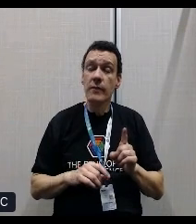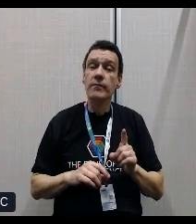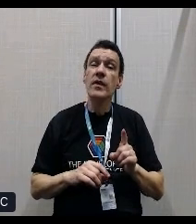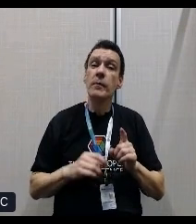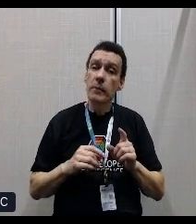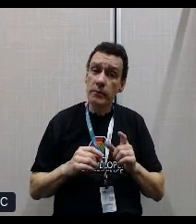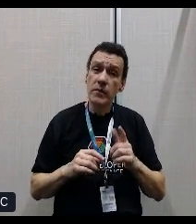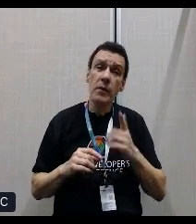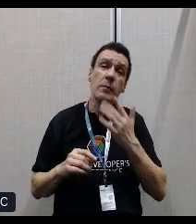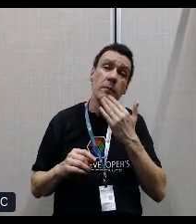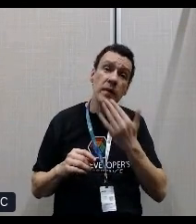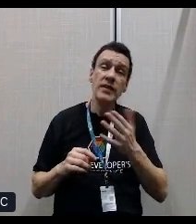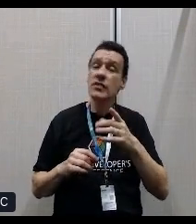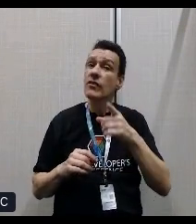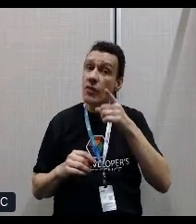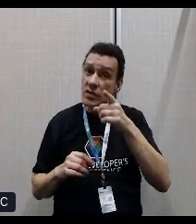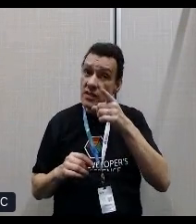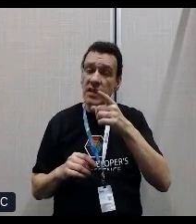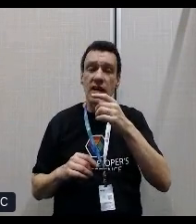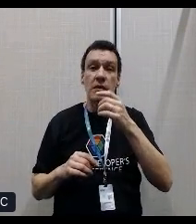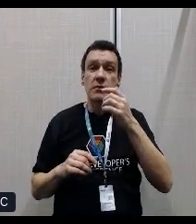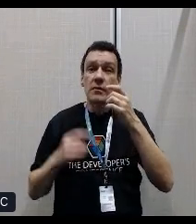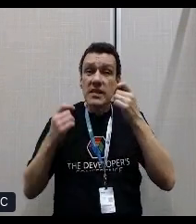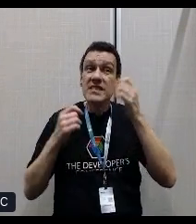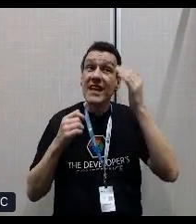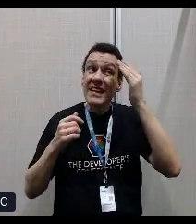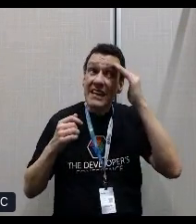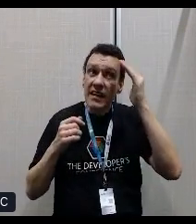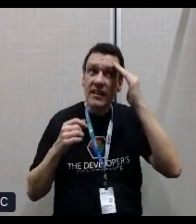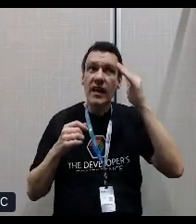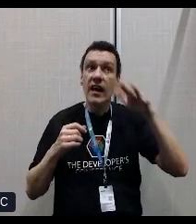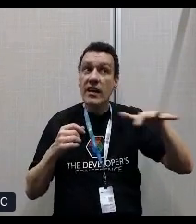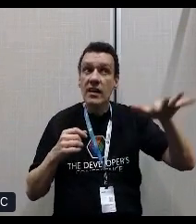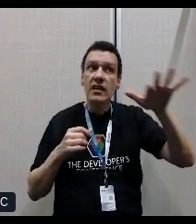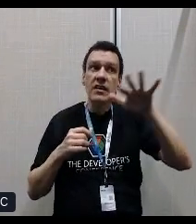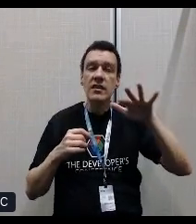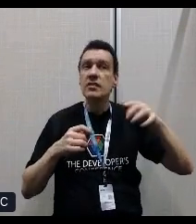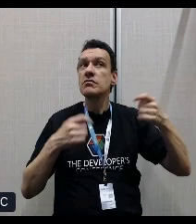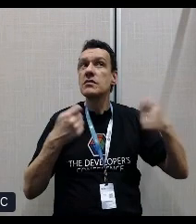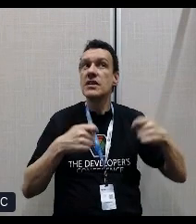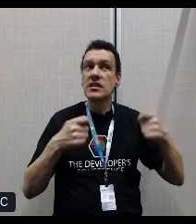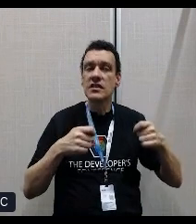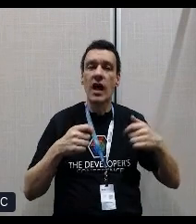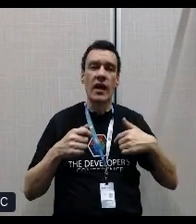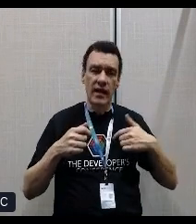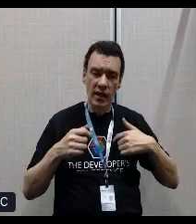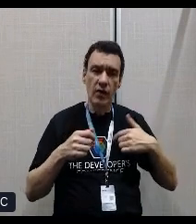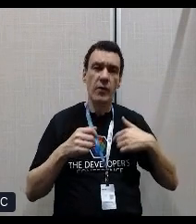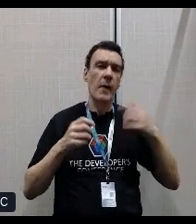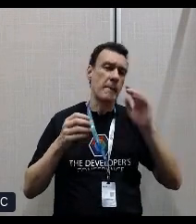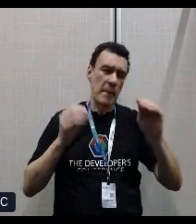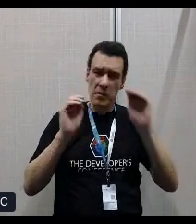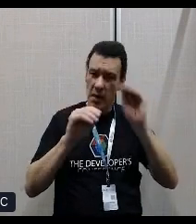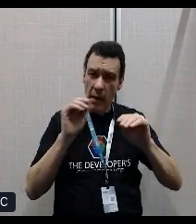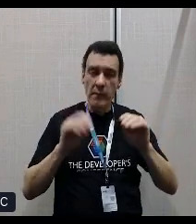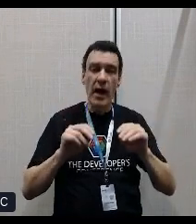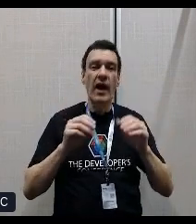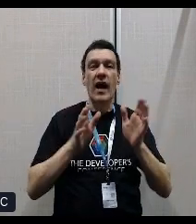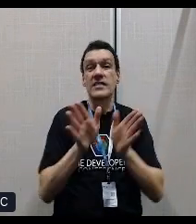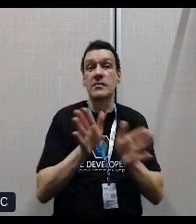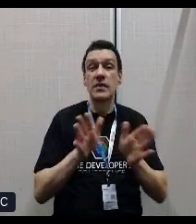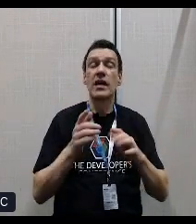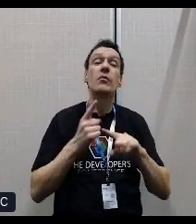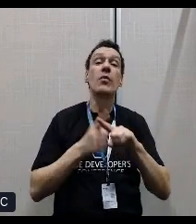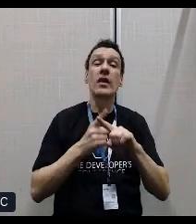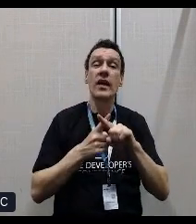enxergar um mercado, uma fatia de mercado. Você vai implementar uma feature ou o que seja, uma funcionalidade para diminuir uma